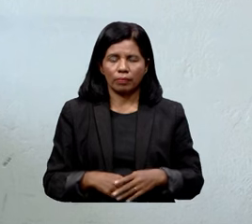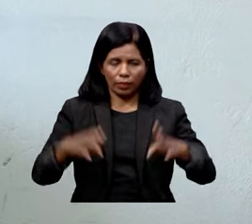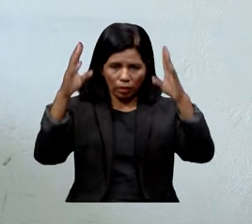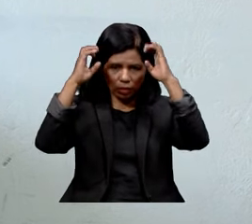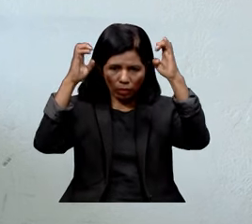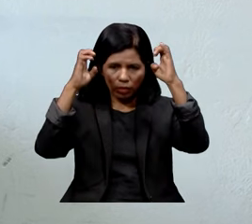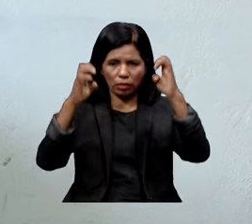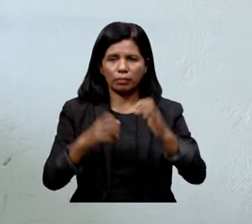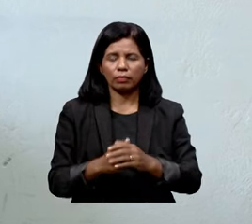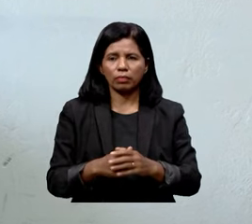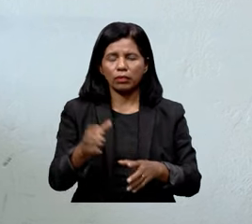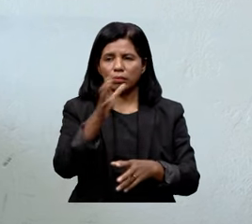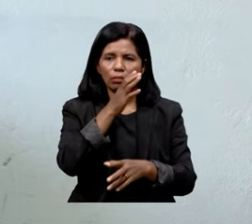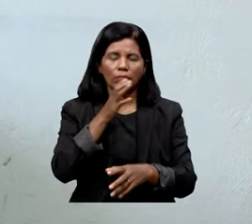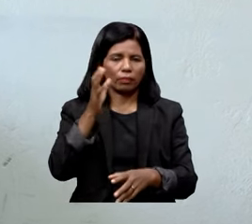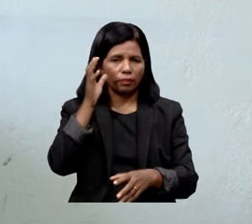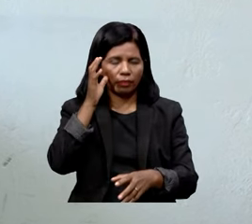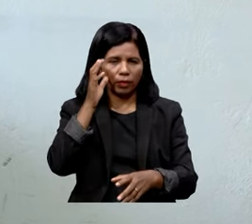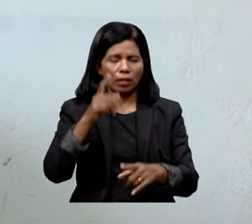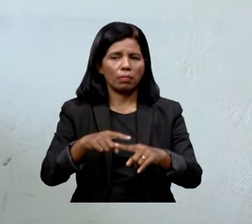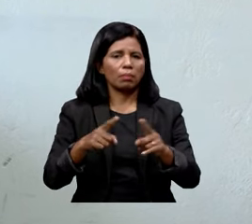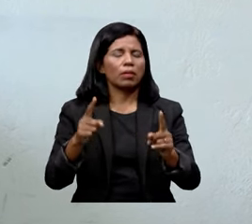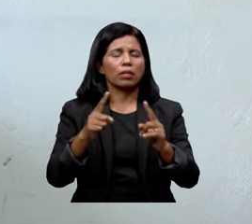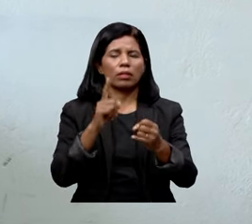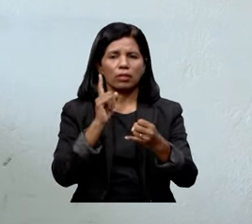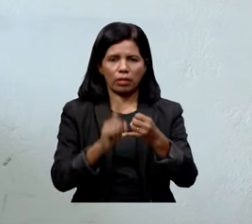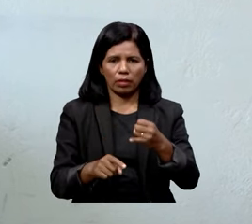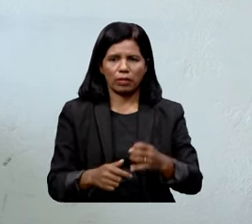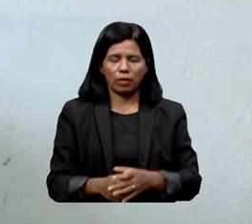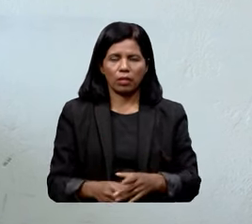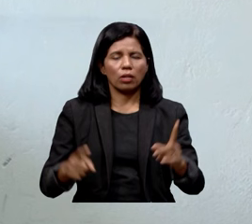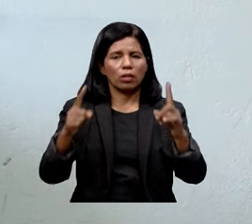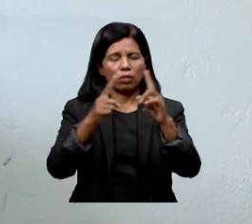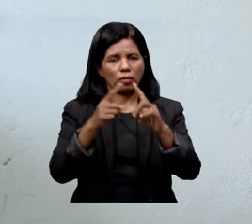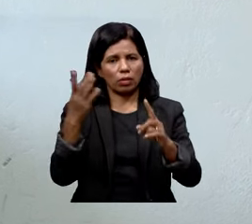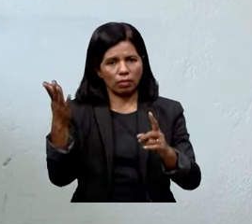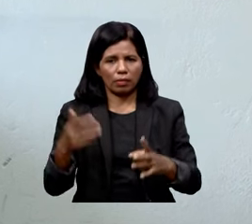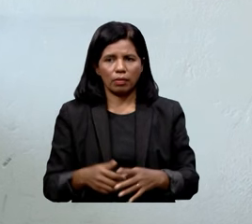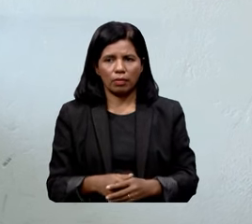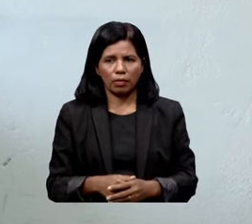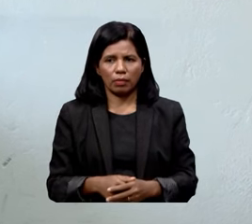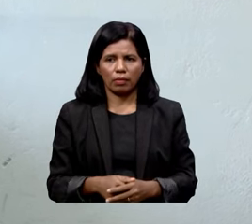educação, agricultura, mas no fim, estou em Neba, lá